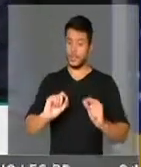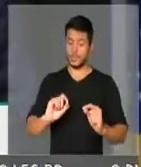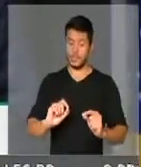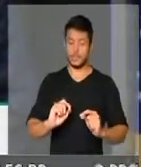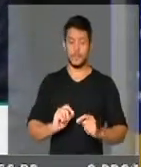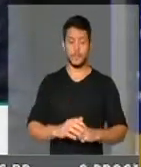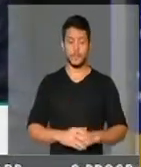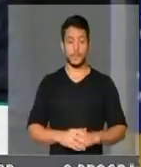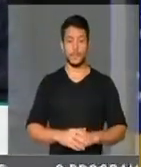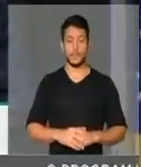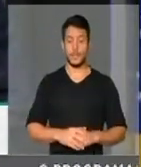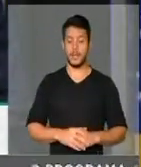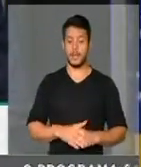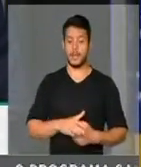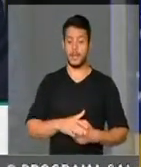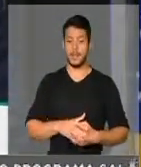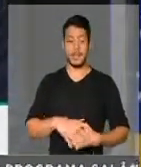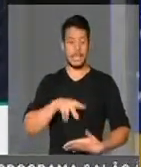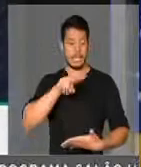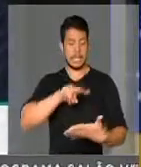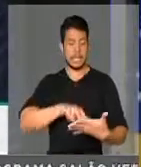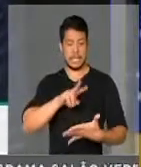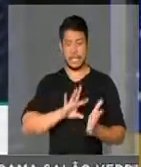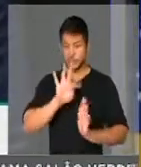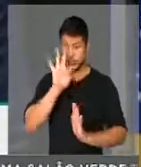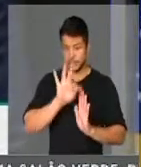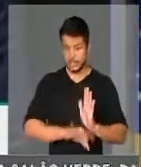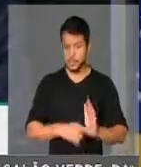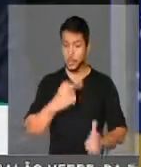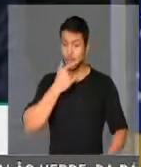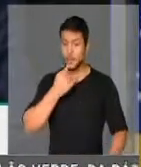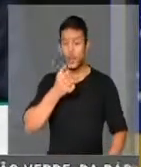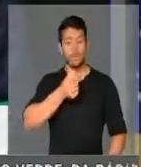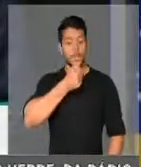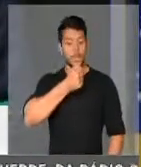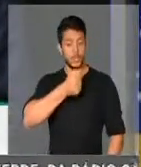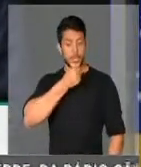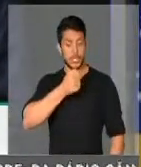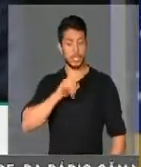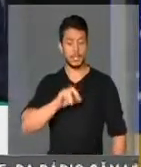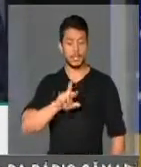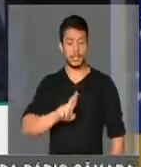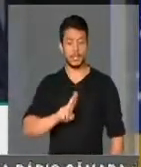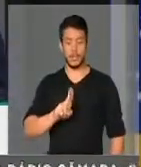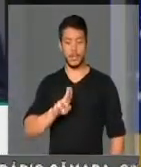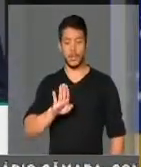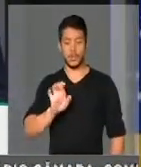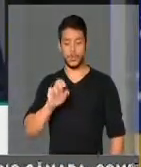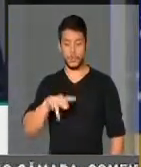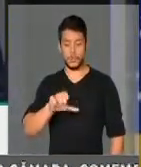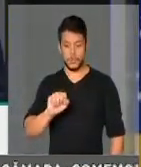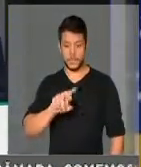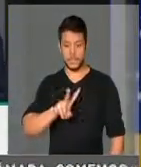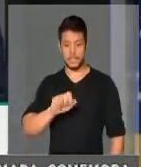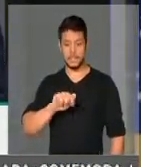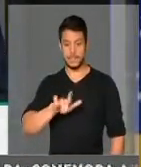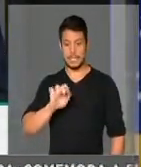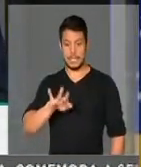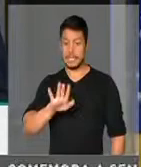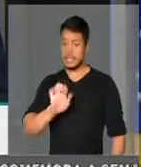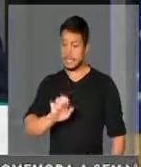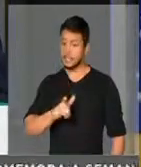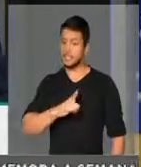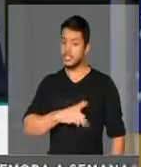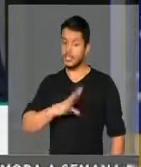do jornalista Rubens Valente, que fez grave denúncia, que foi publicada ontem